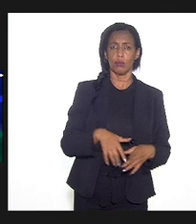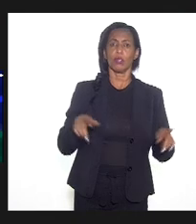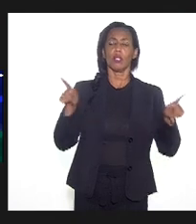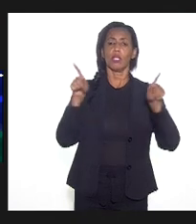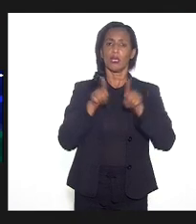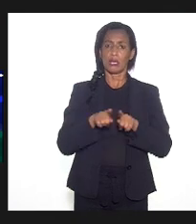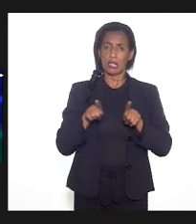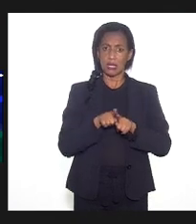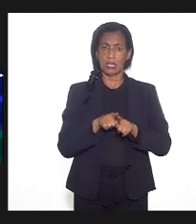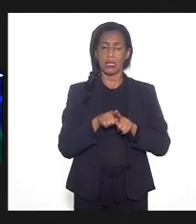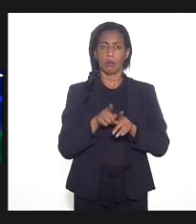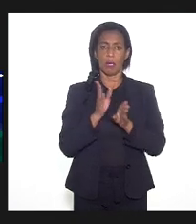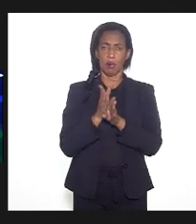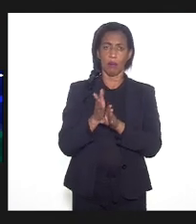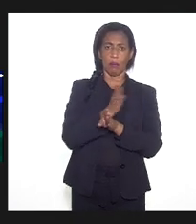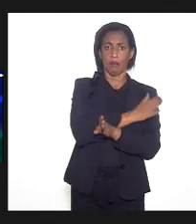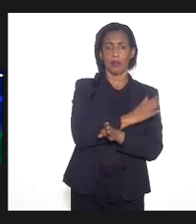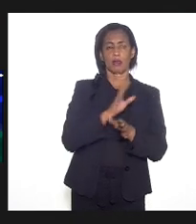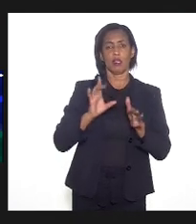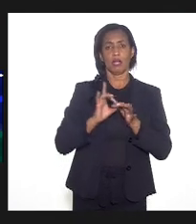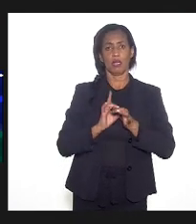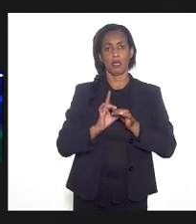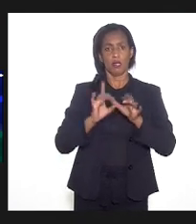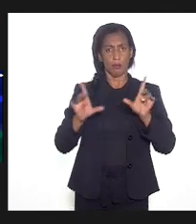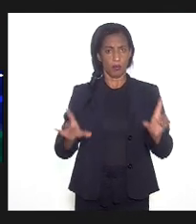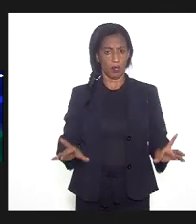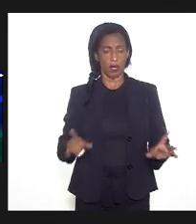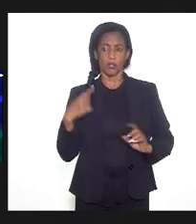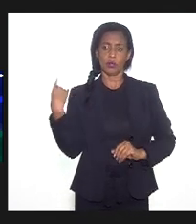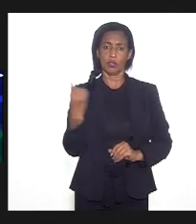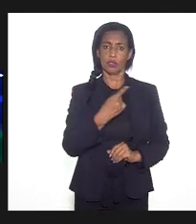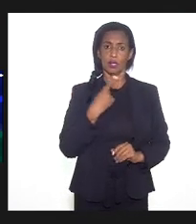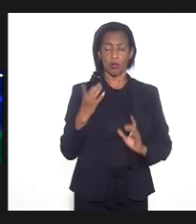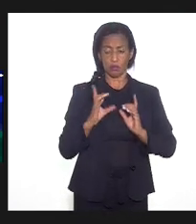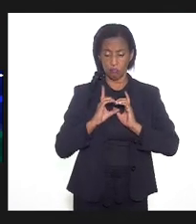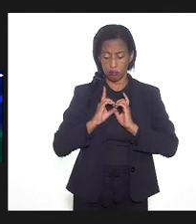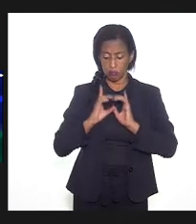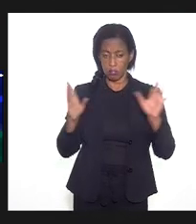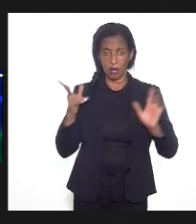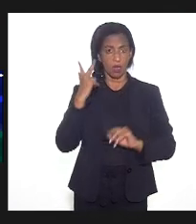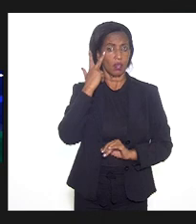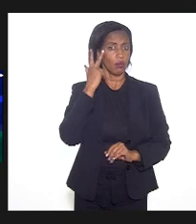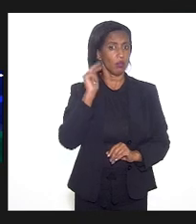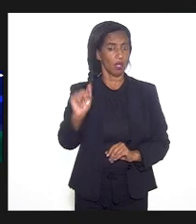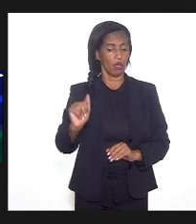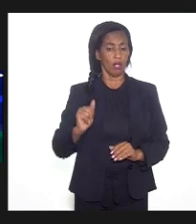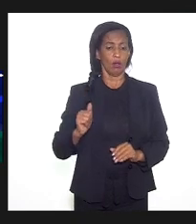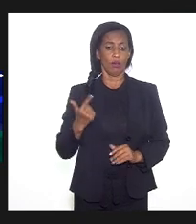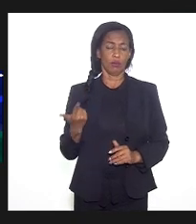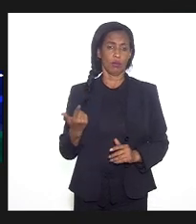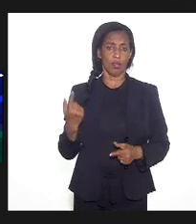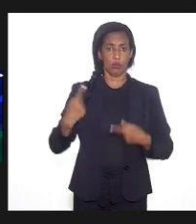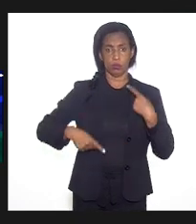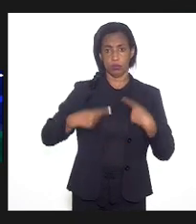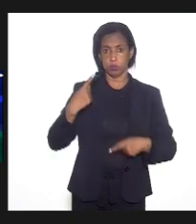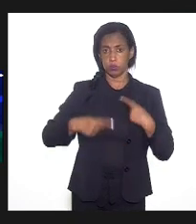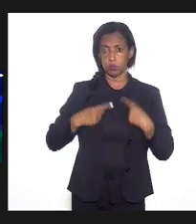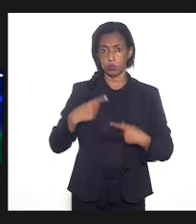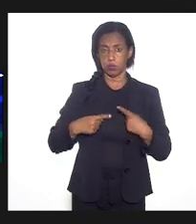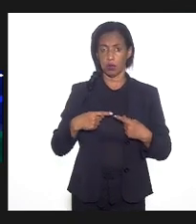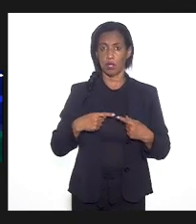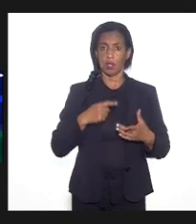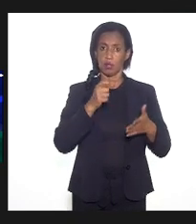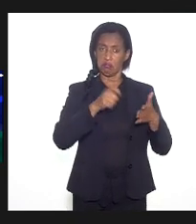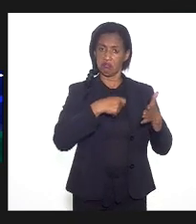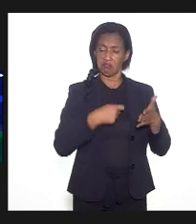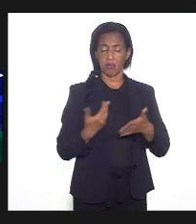uma parcela democrática da nossa democracia. É natural que os embates eles sejam registrados